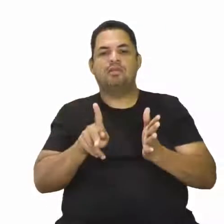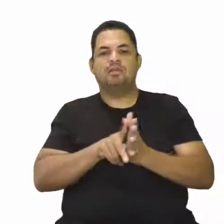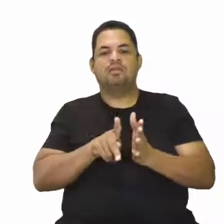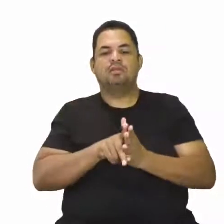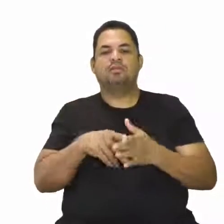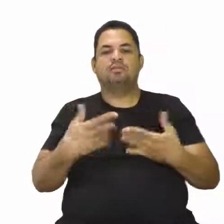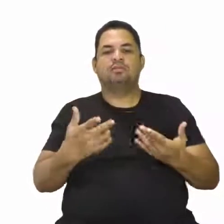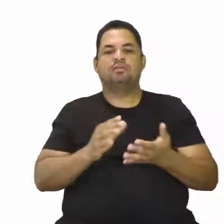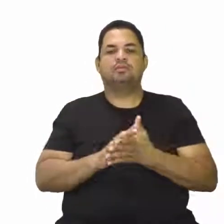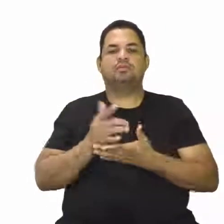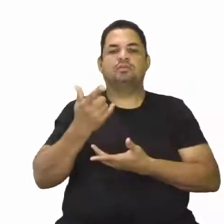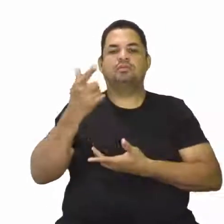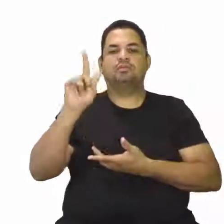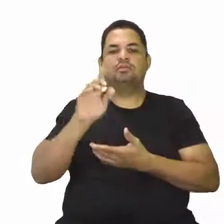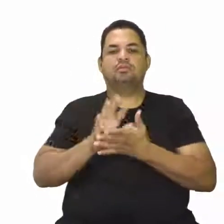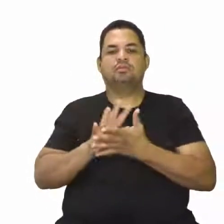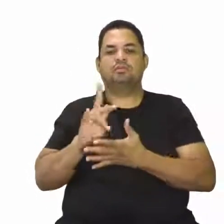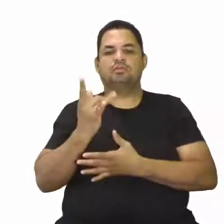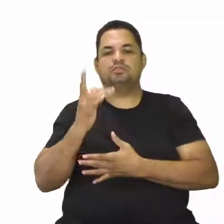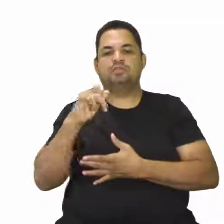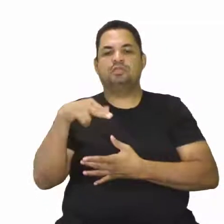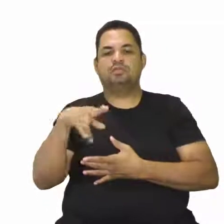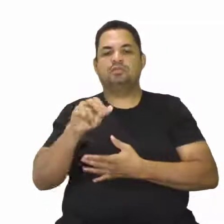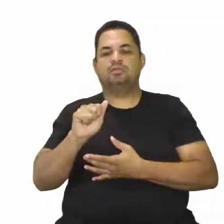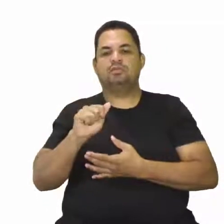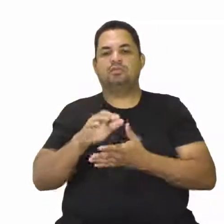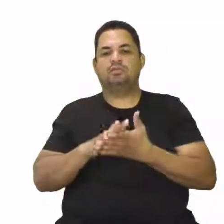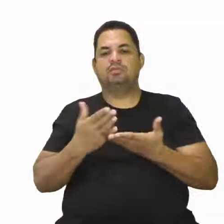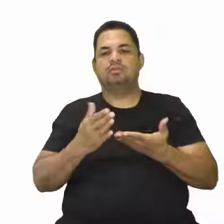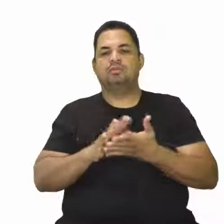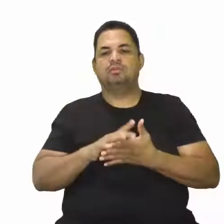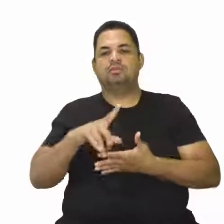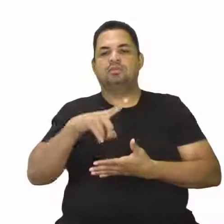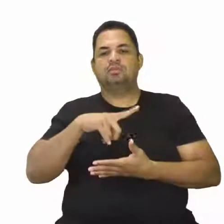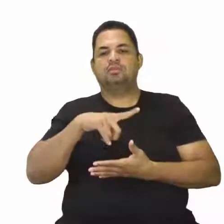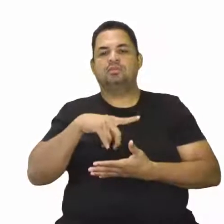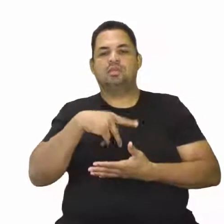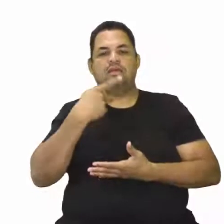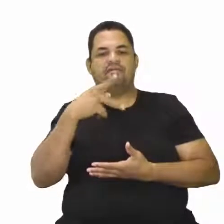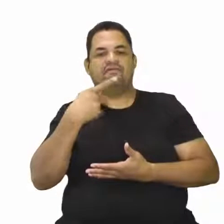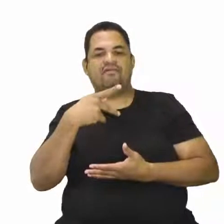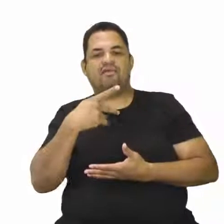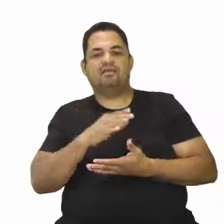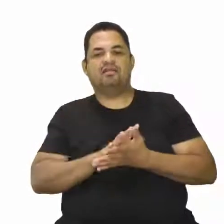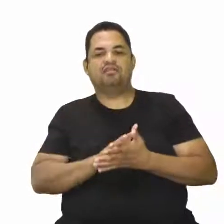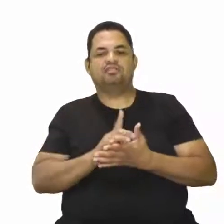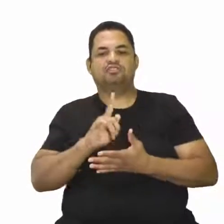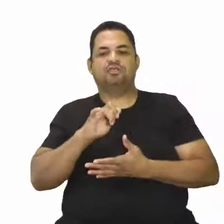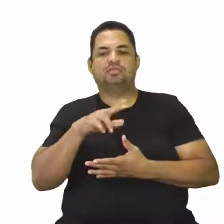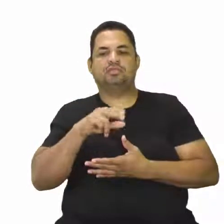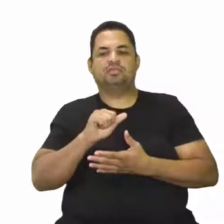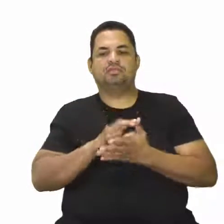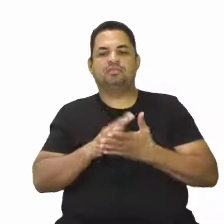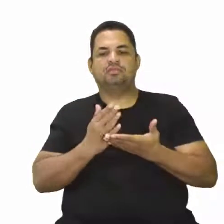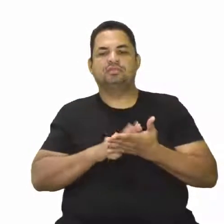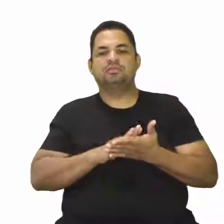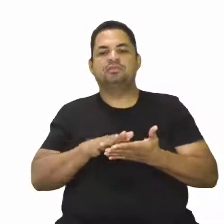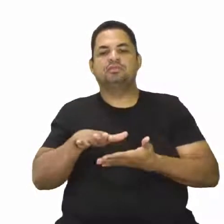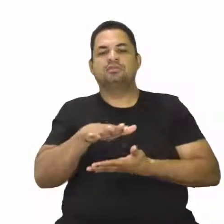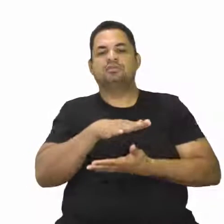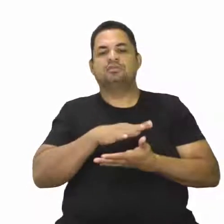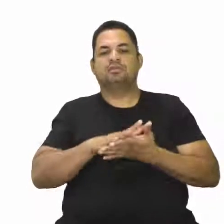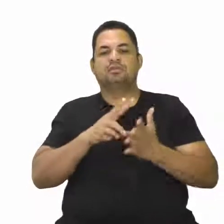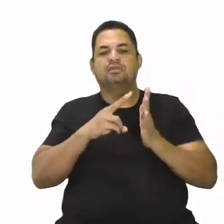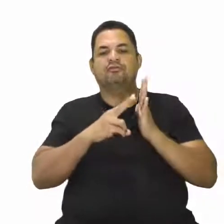até mesmo de outros hispanohablantes, e sofrem com sotaque carregado e as gírias que permeiam